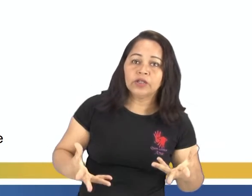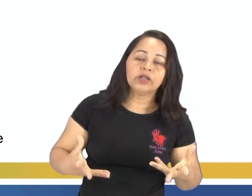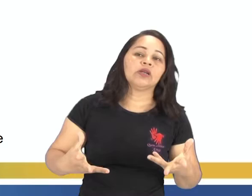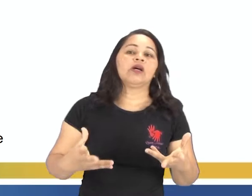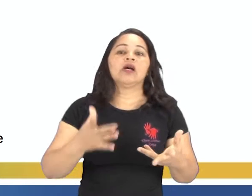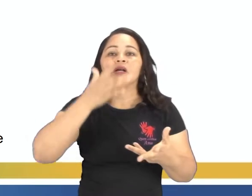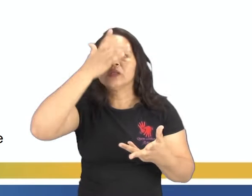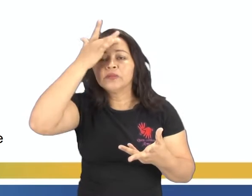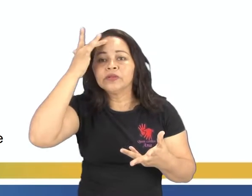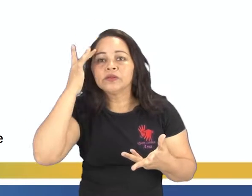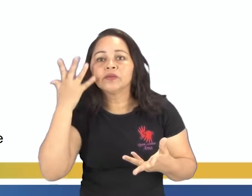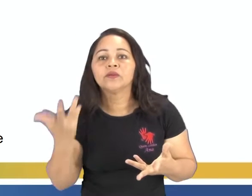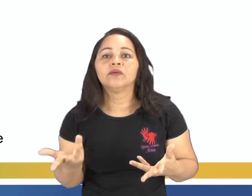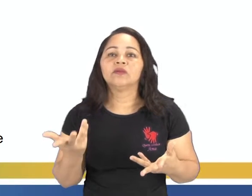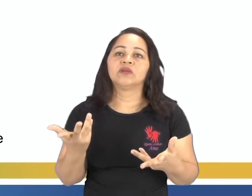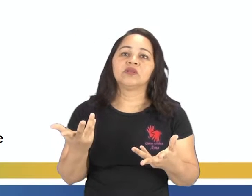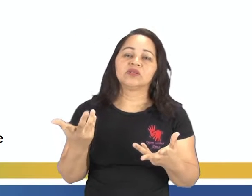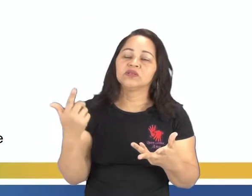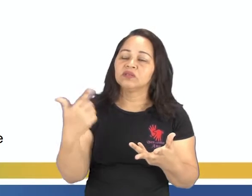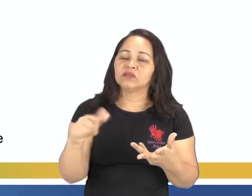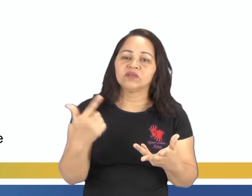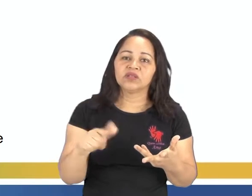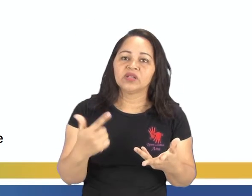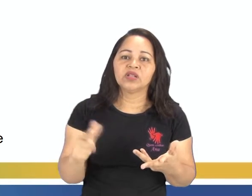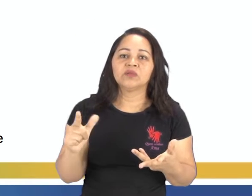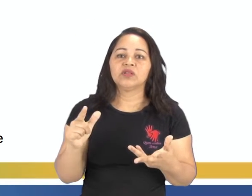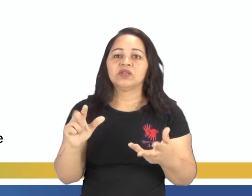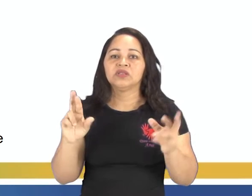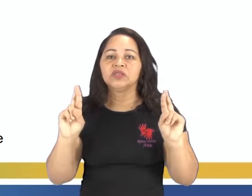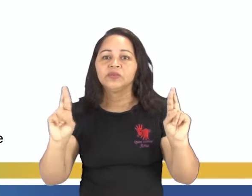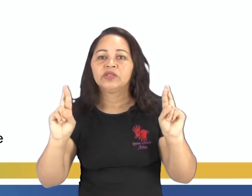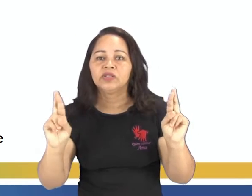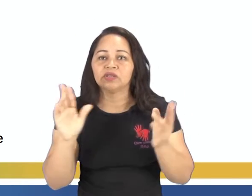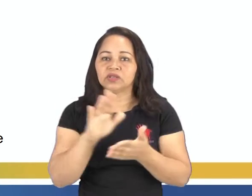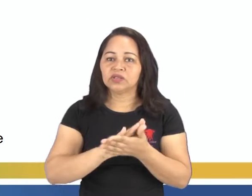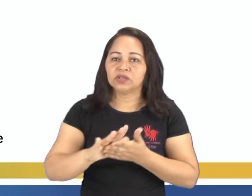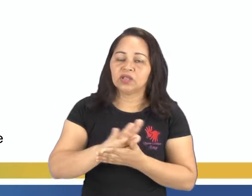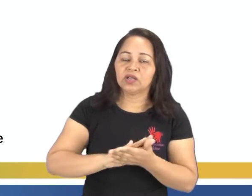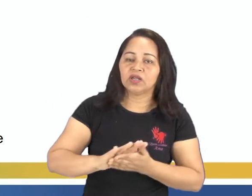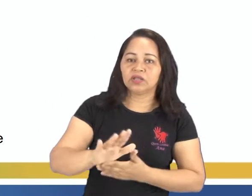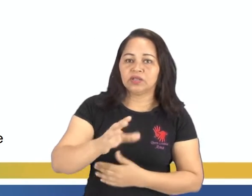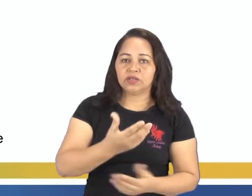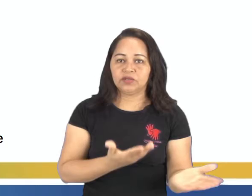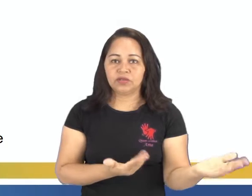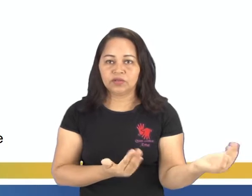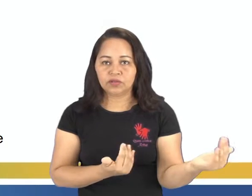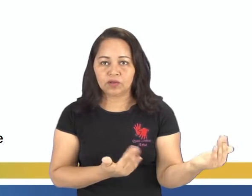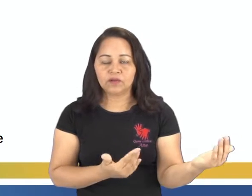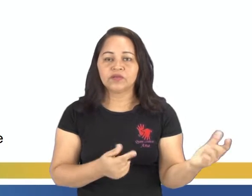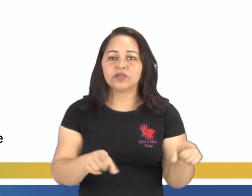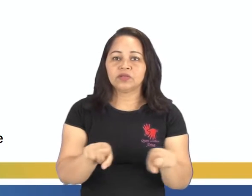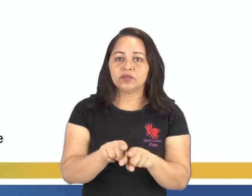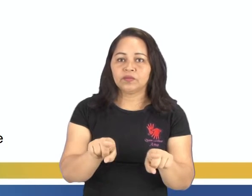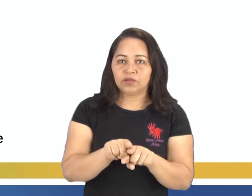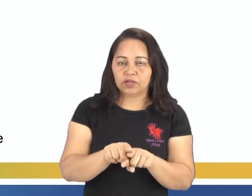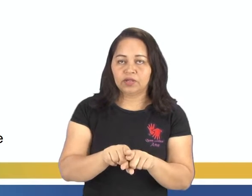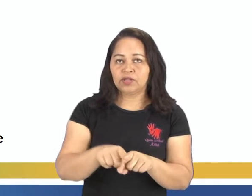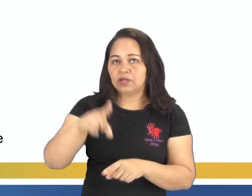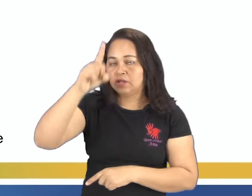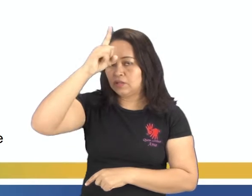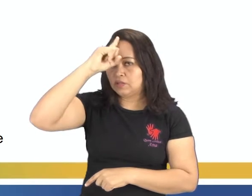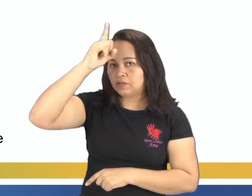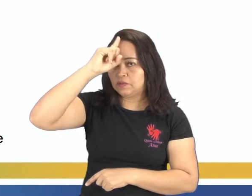de perspectiva e de esperança entre os protagonistas jovens e adultos. Segundo o cineasta